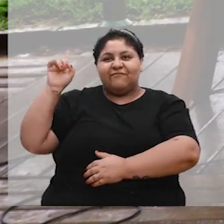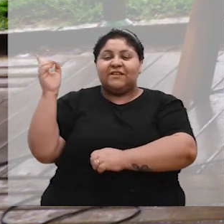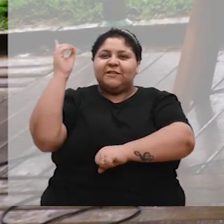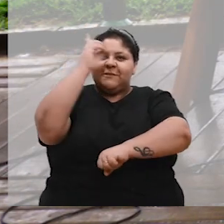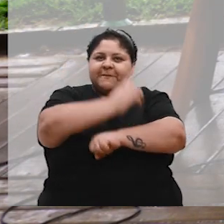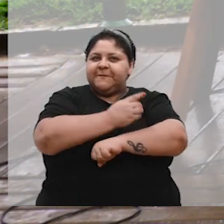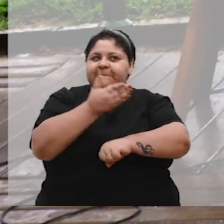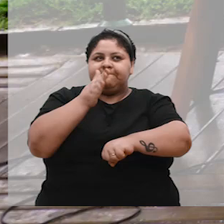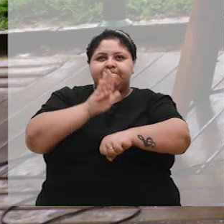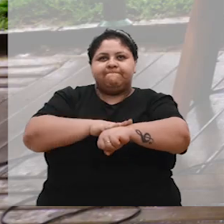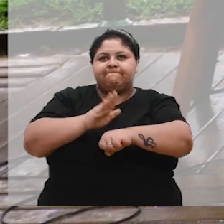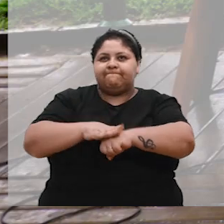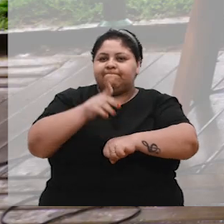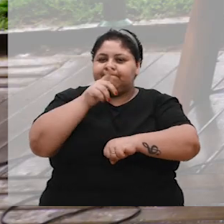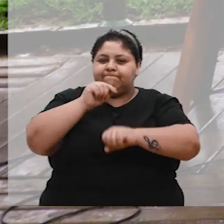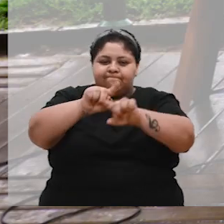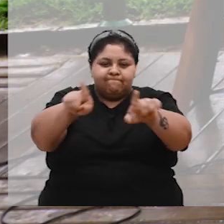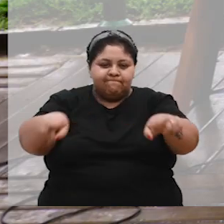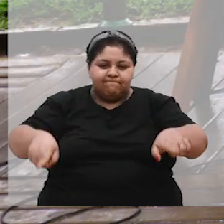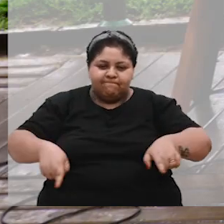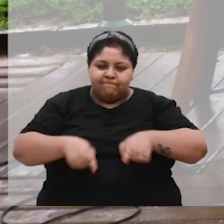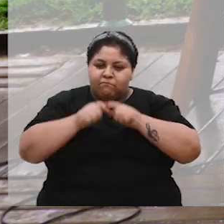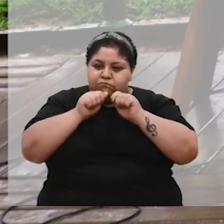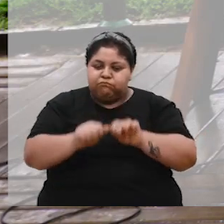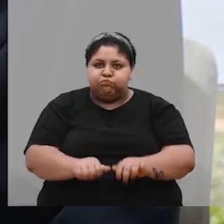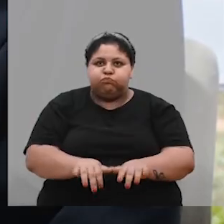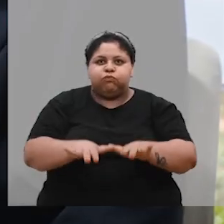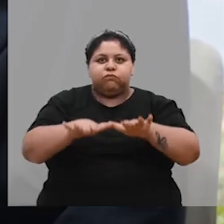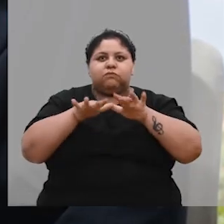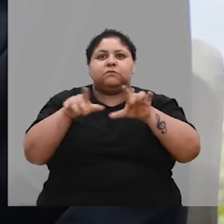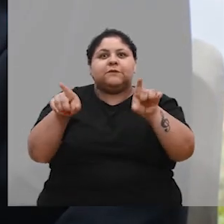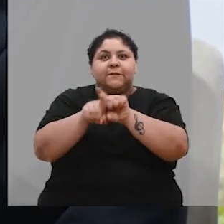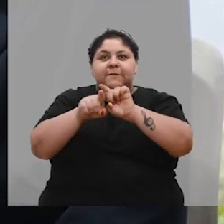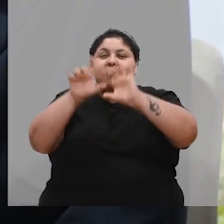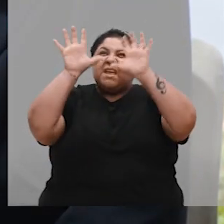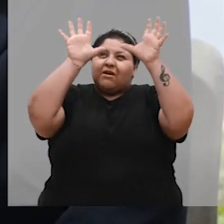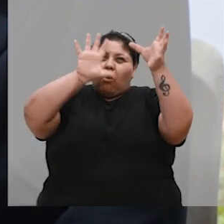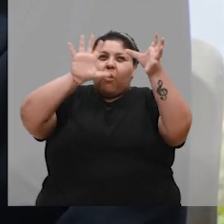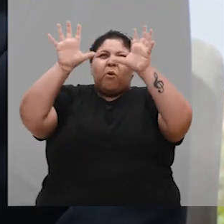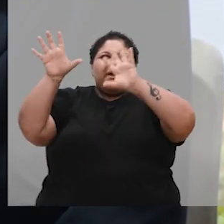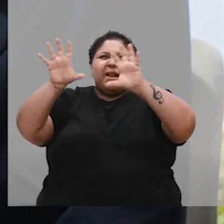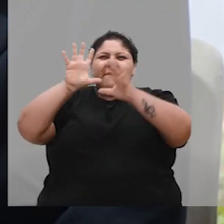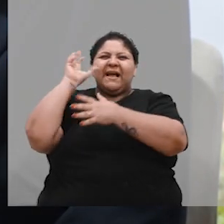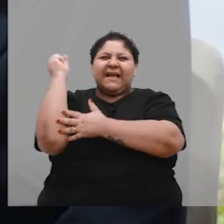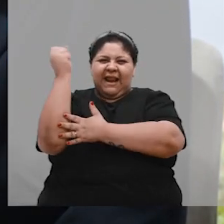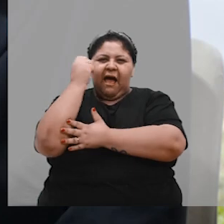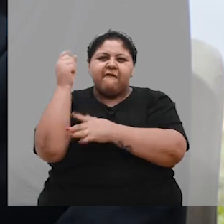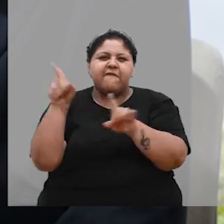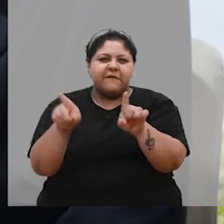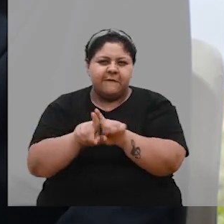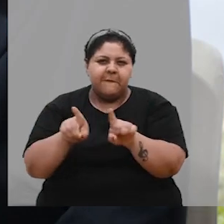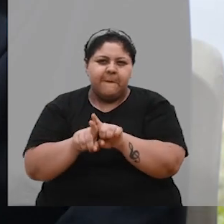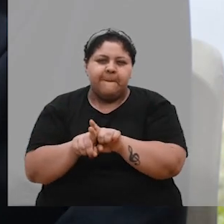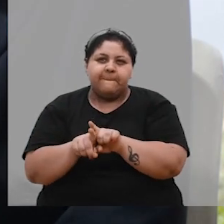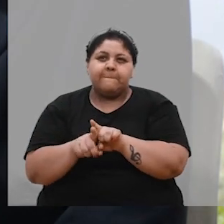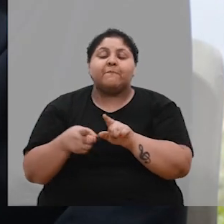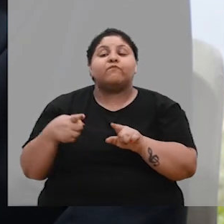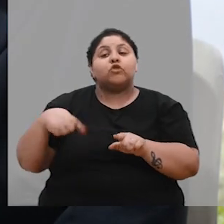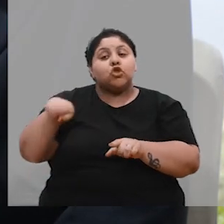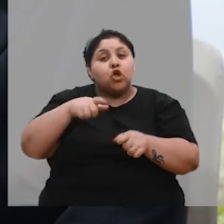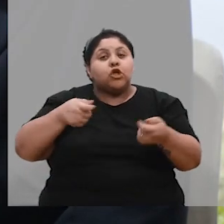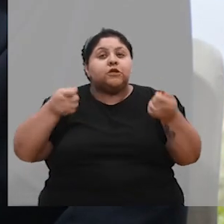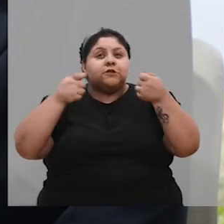de enchentes, em tempo de questões climáticas tão graves. Nós precisamos